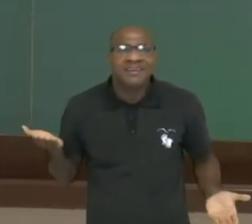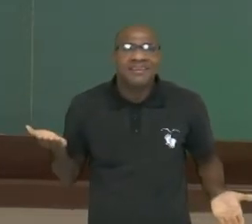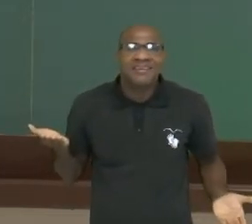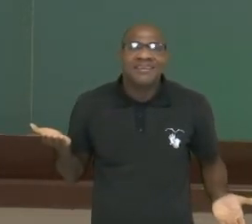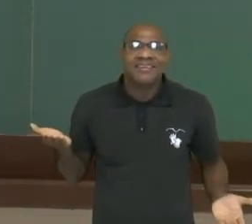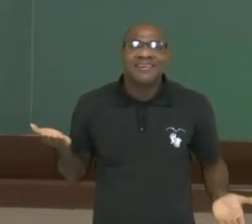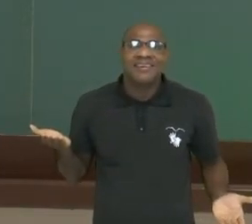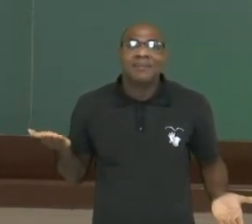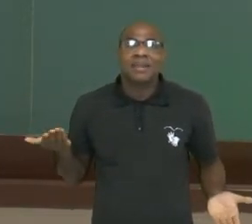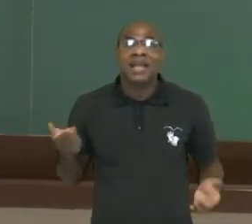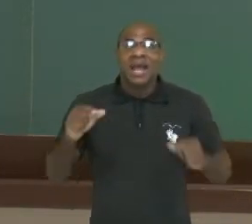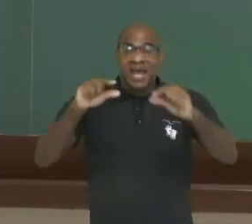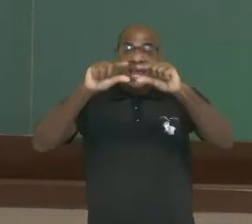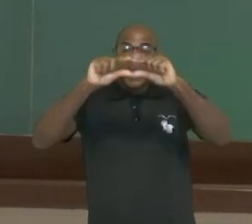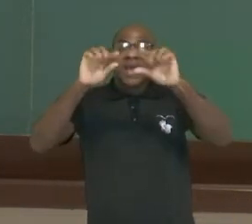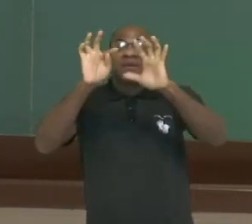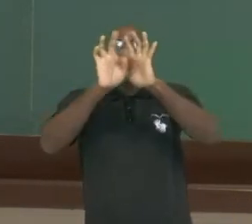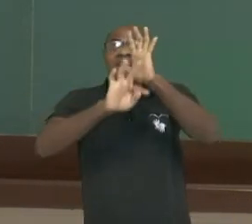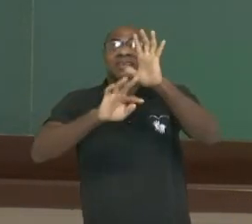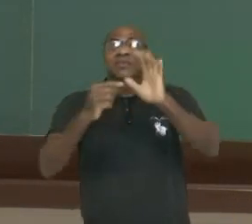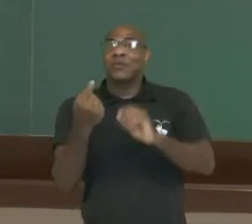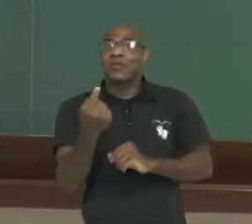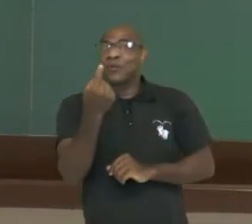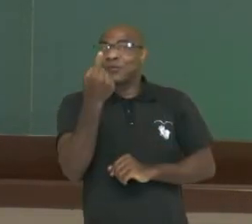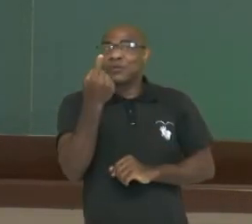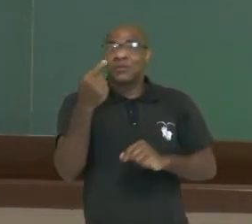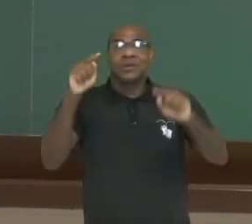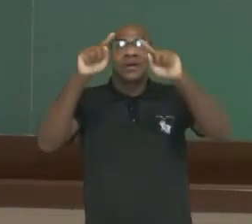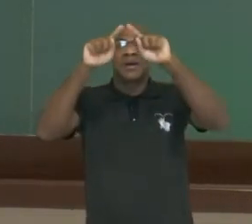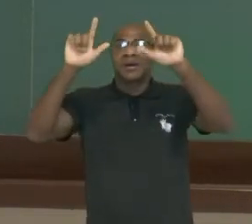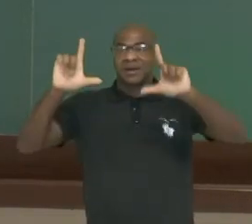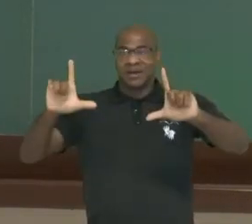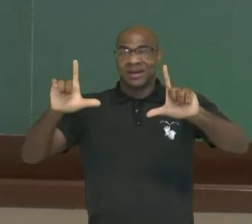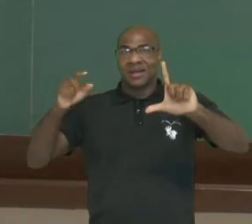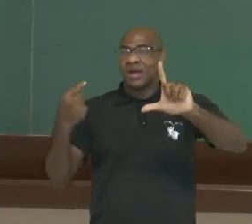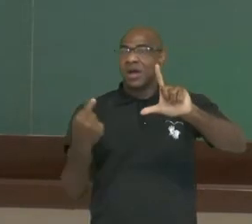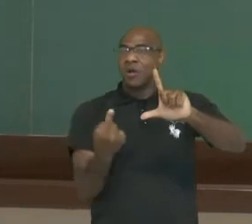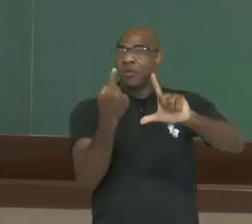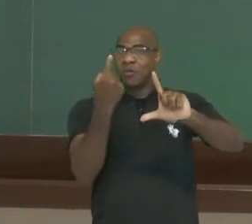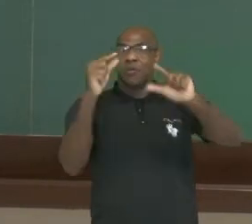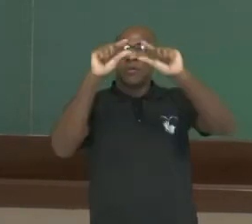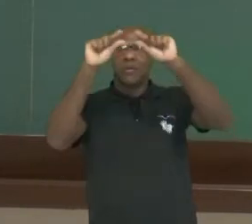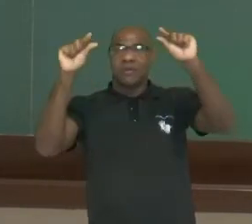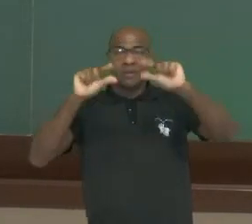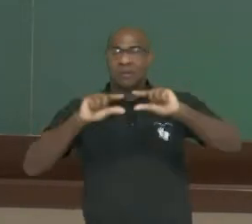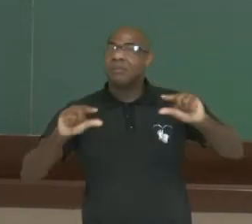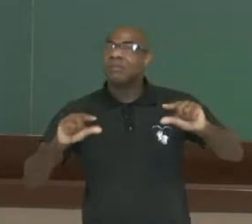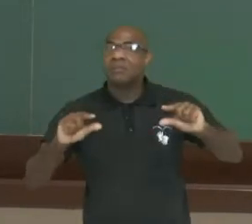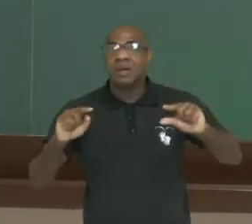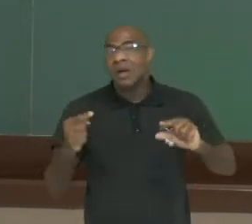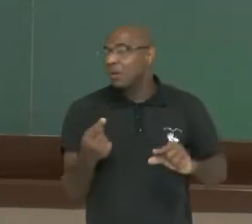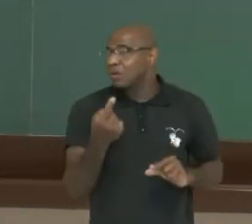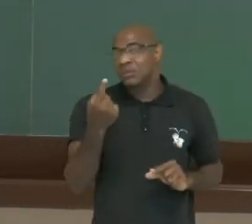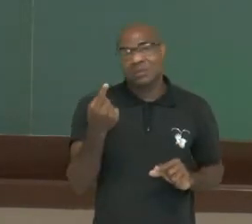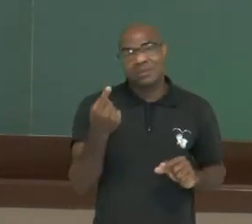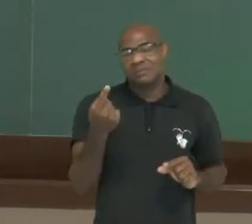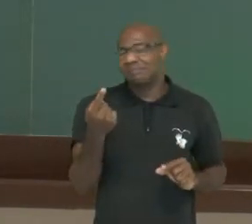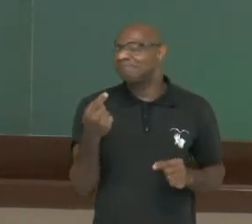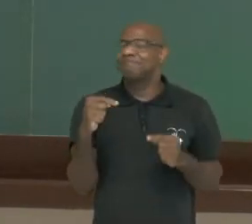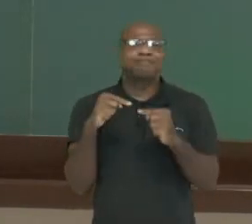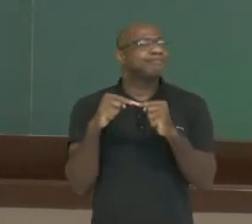texto único, é uma informação única que tem a placa passou para nós. Então, quando vem a informação única total, aí